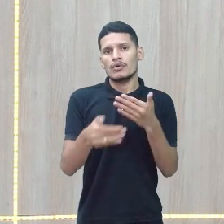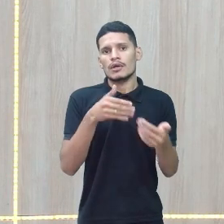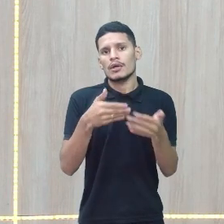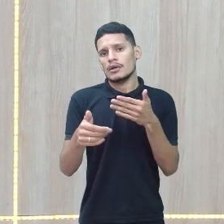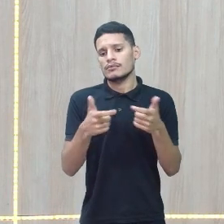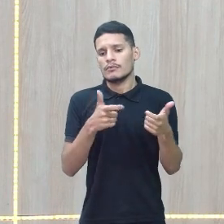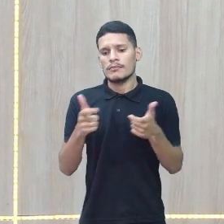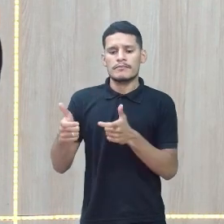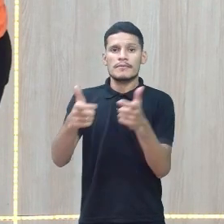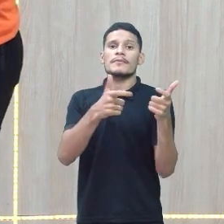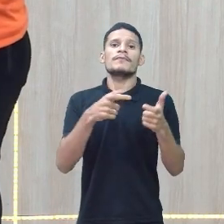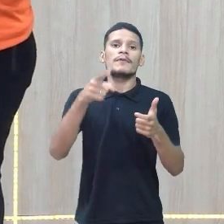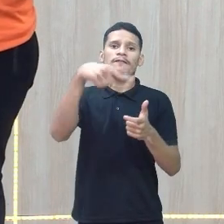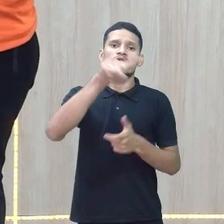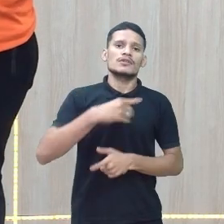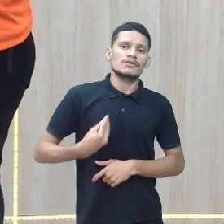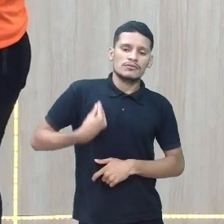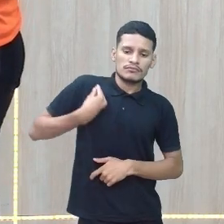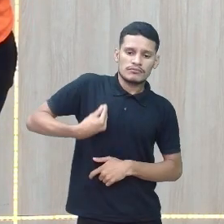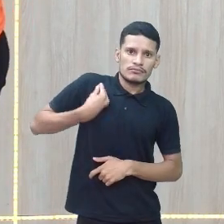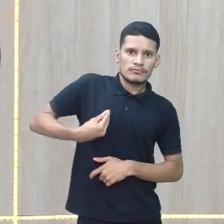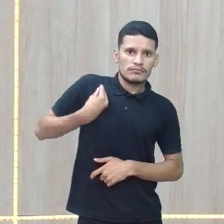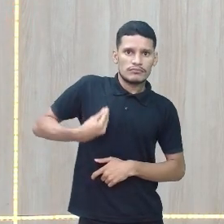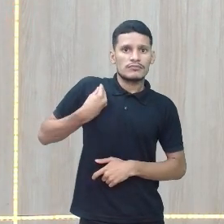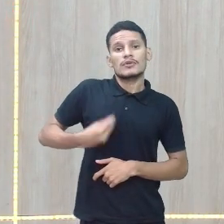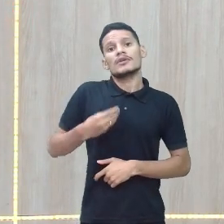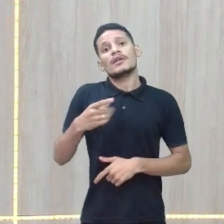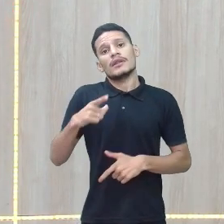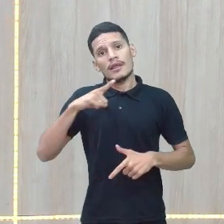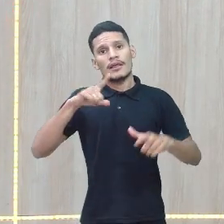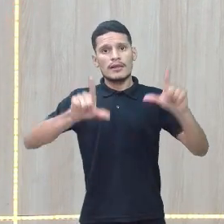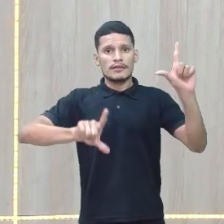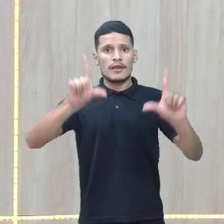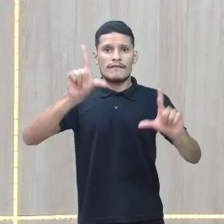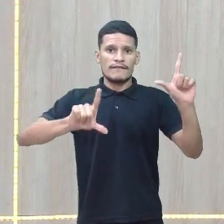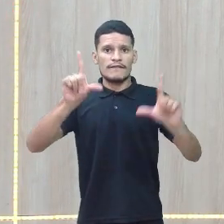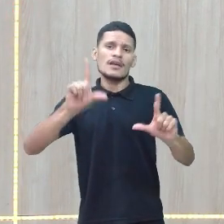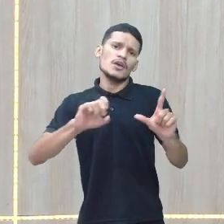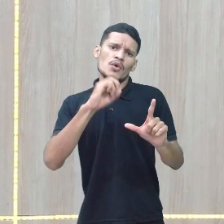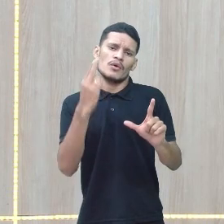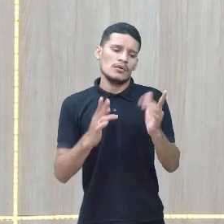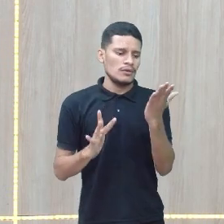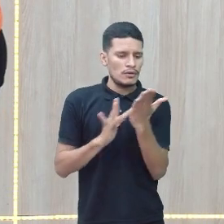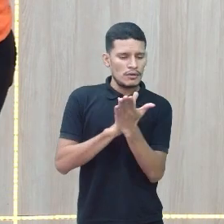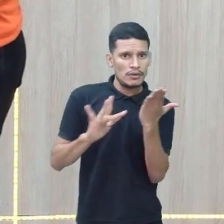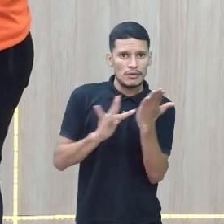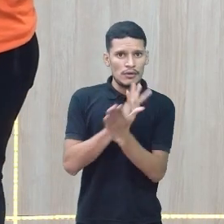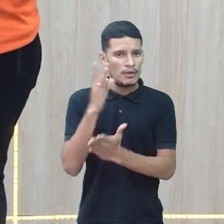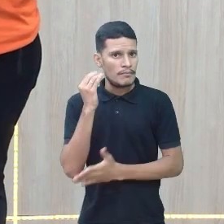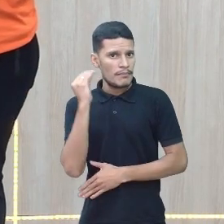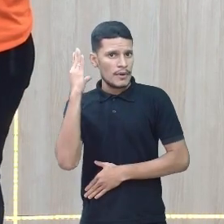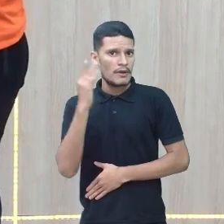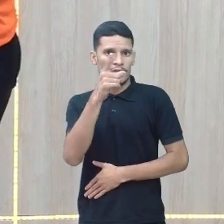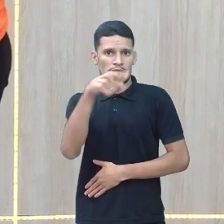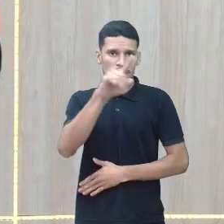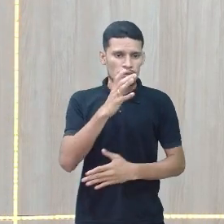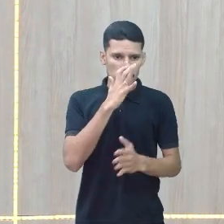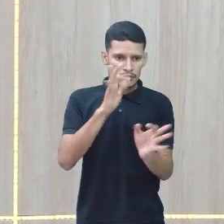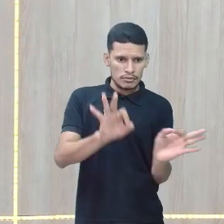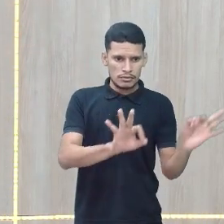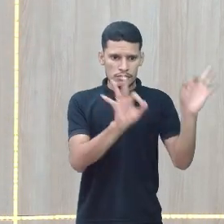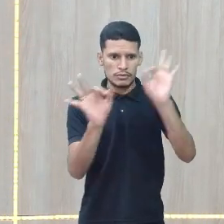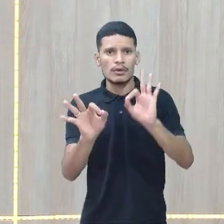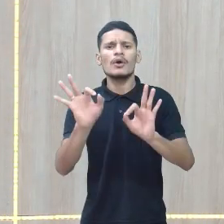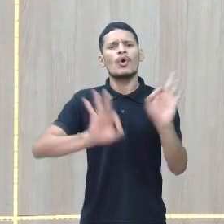outro ambiente que você esteja externo e que tem uma TV agora, ou no seu celular que você está assistindo, você se organiza, pega